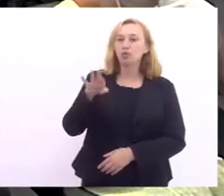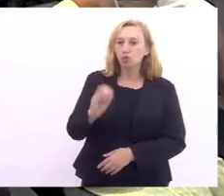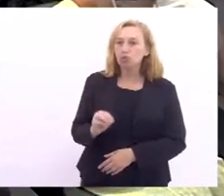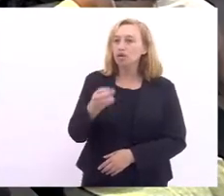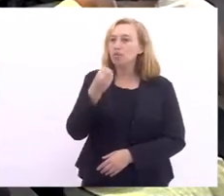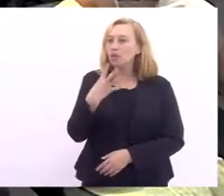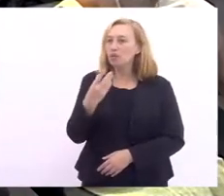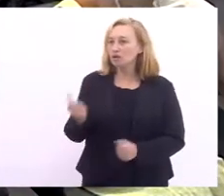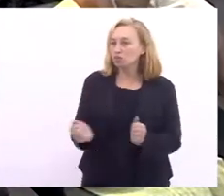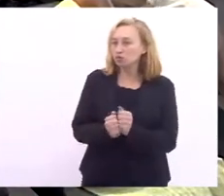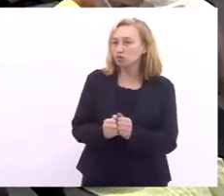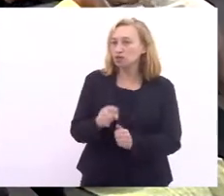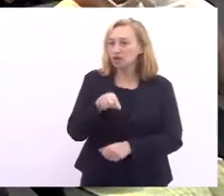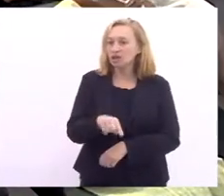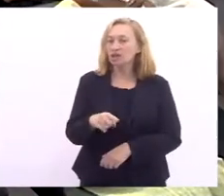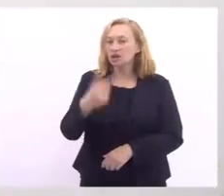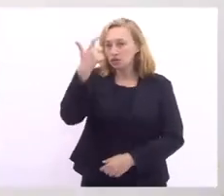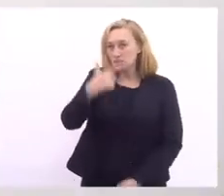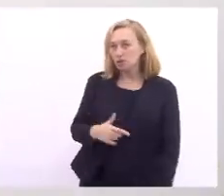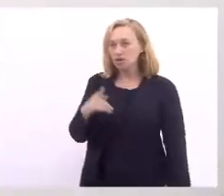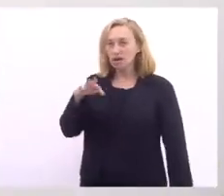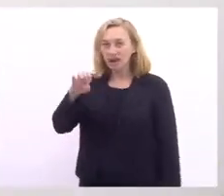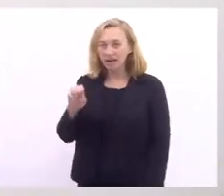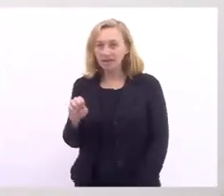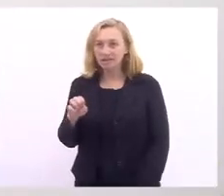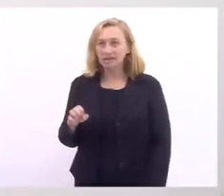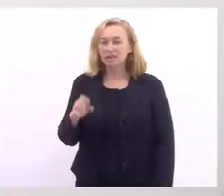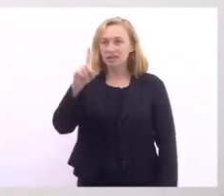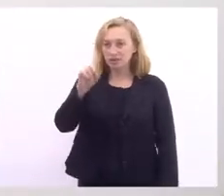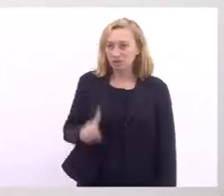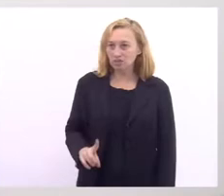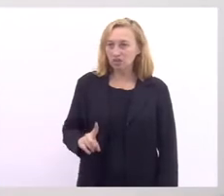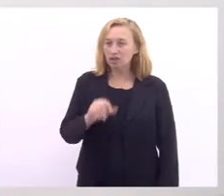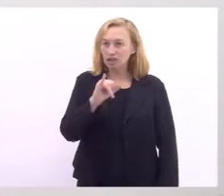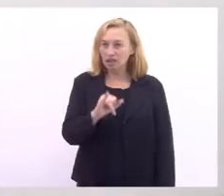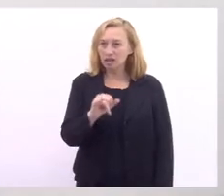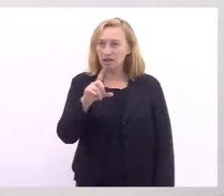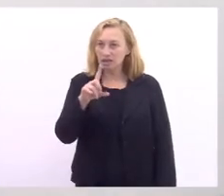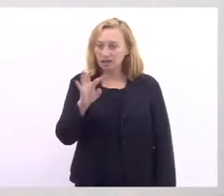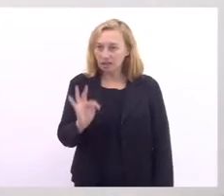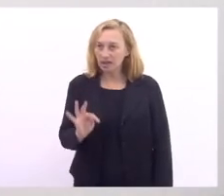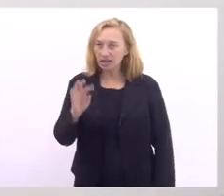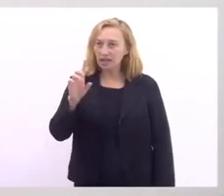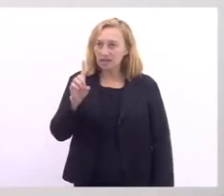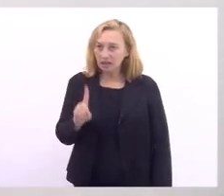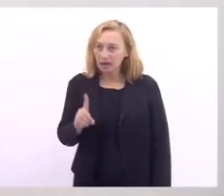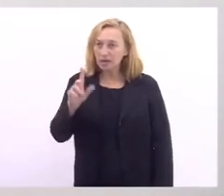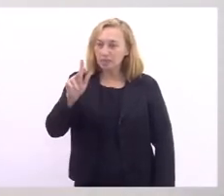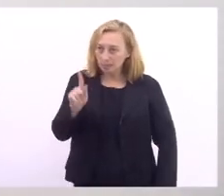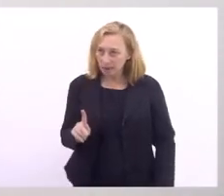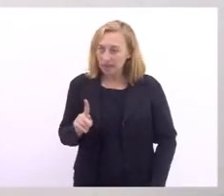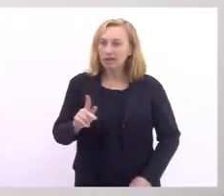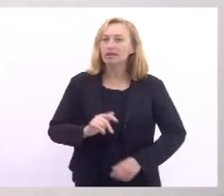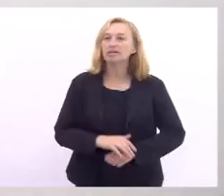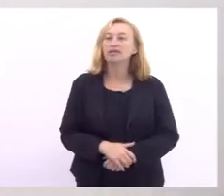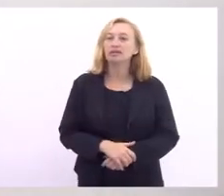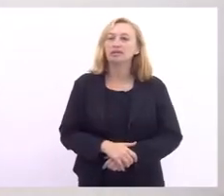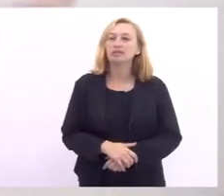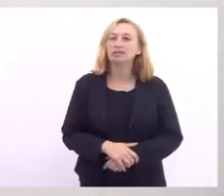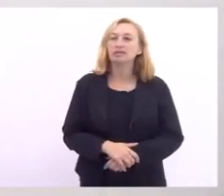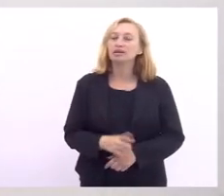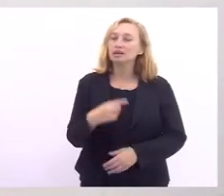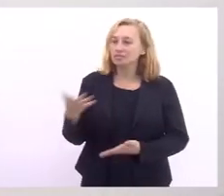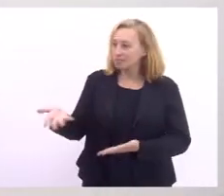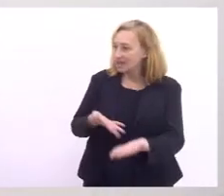com todos vocês eu sou Clarisse Cunha link a sua diretora executiva do itdp que é um instituto de políticas de transporte desenvolvimento e